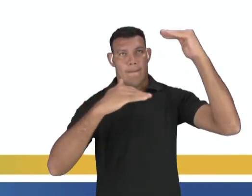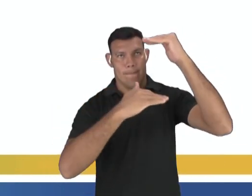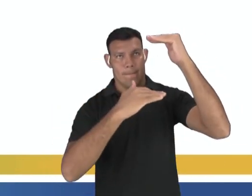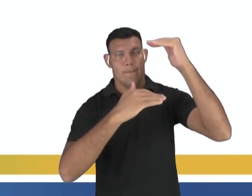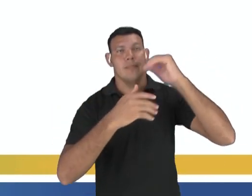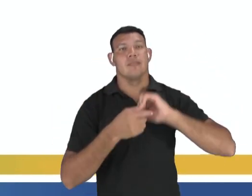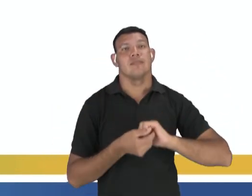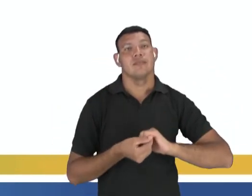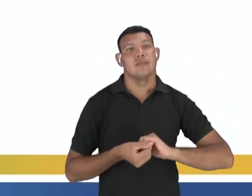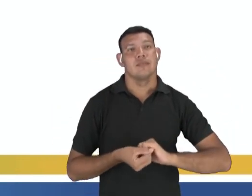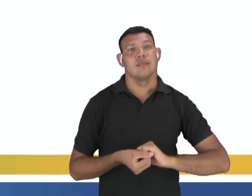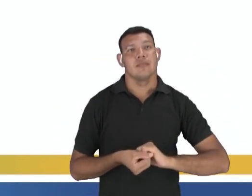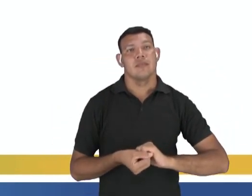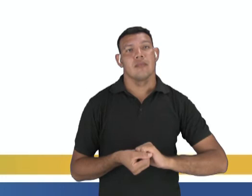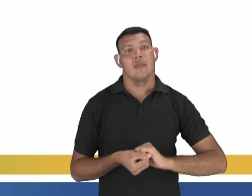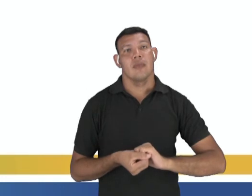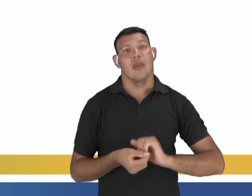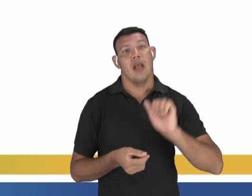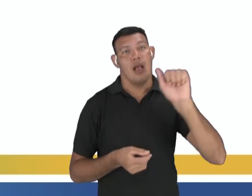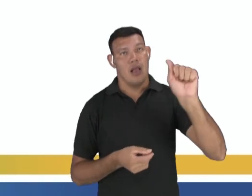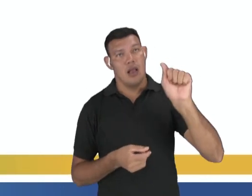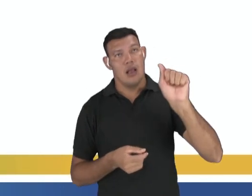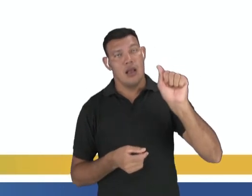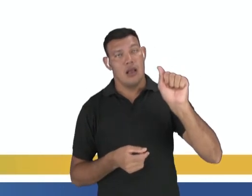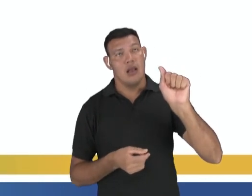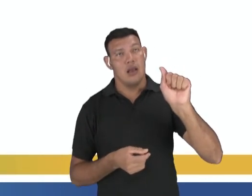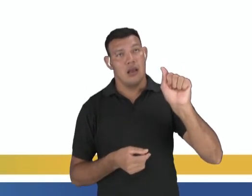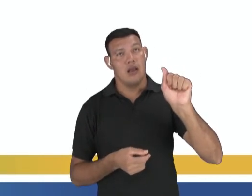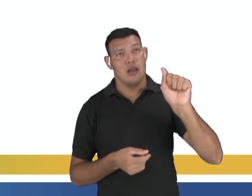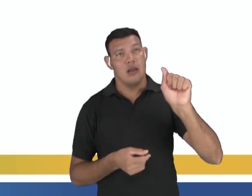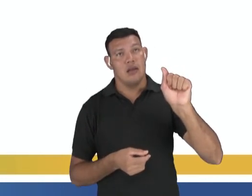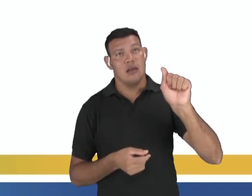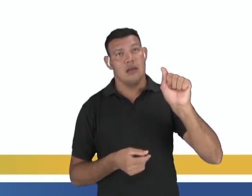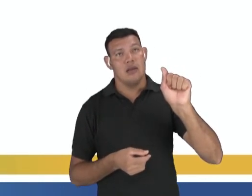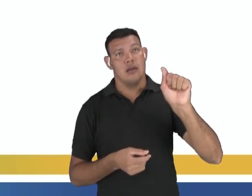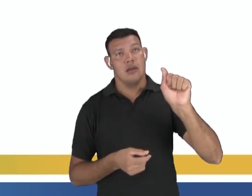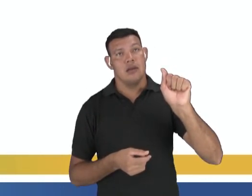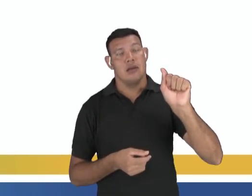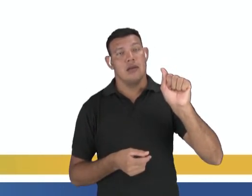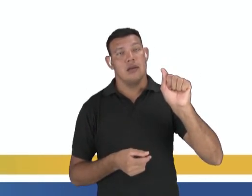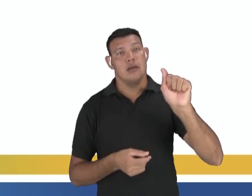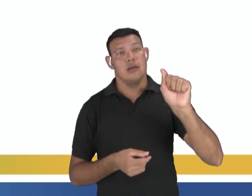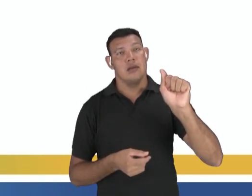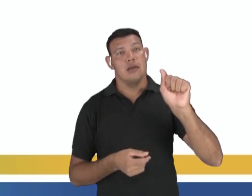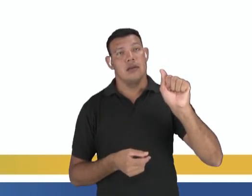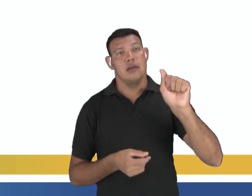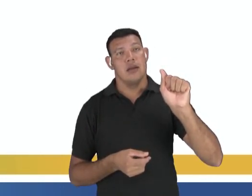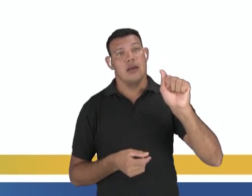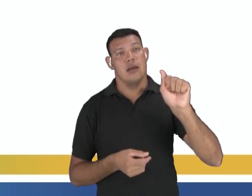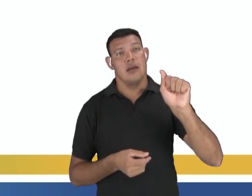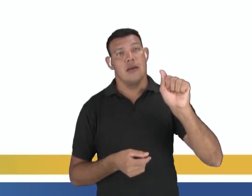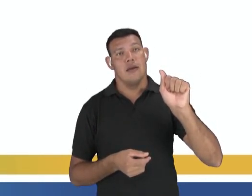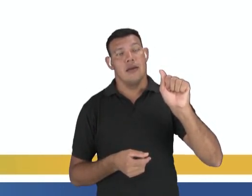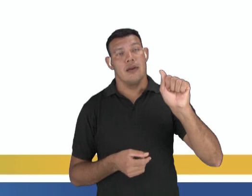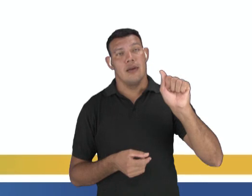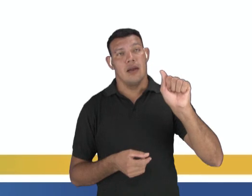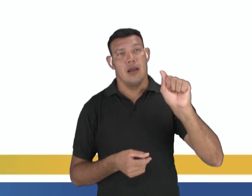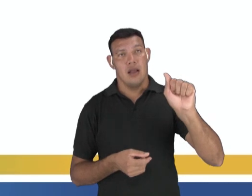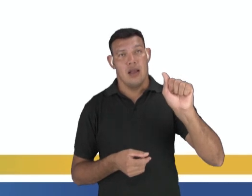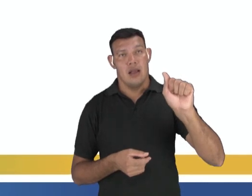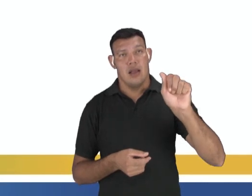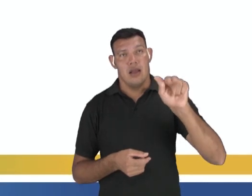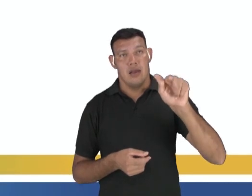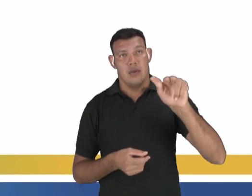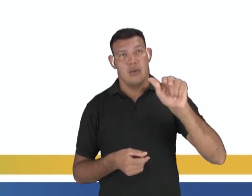retângulo. E como é que eu calculo a área de retângulo? Base maior, né, medida da base multiplicado pela